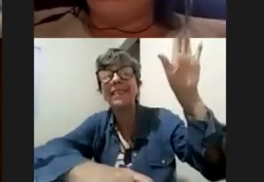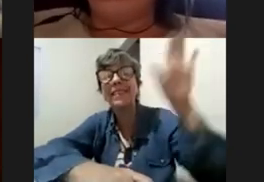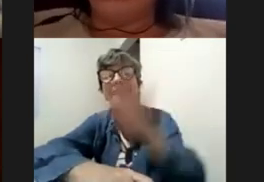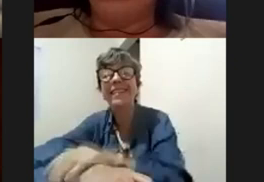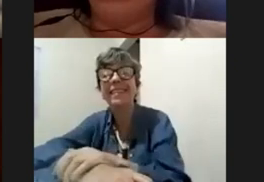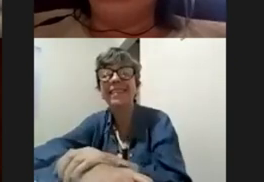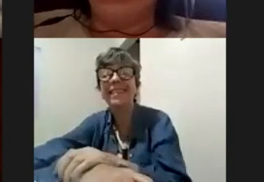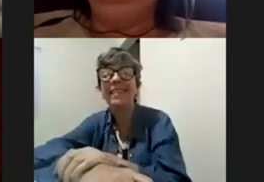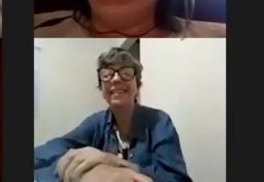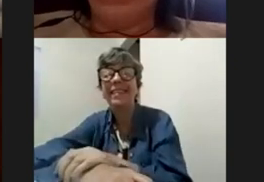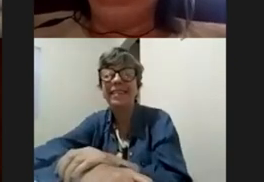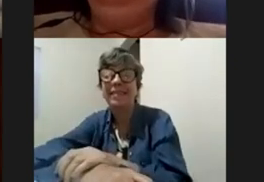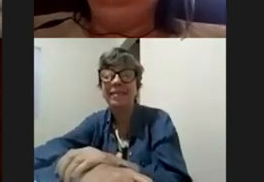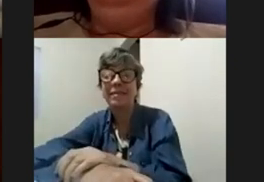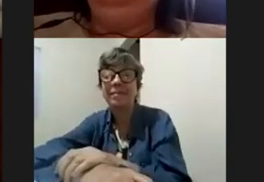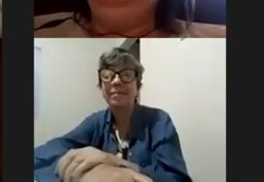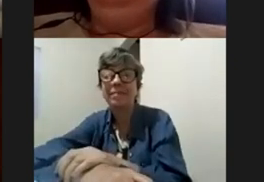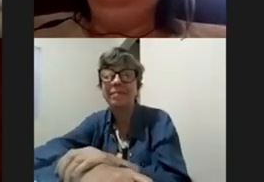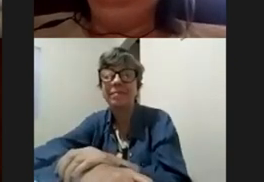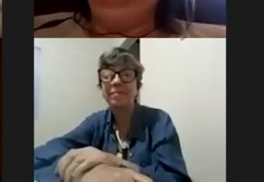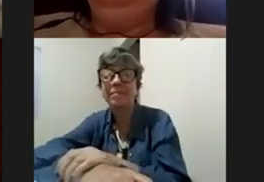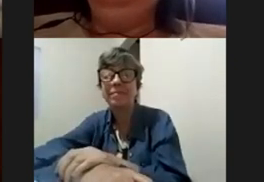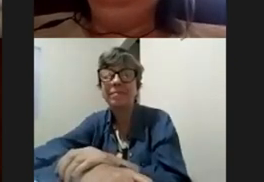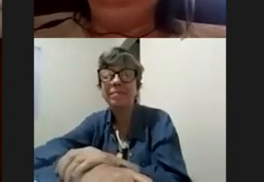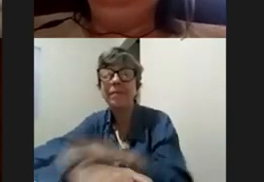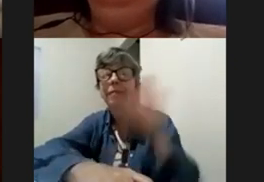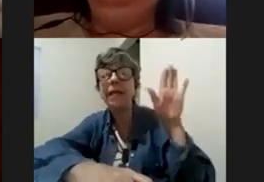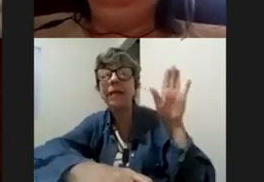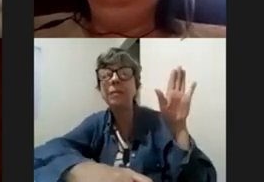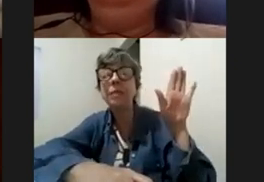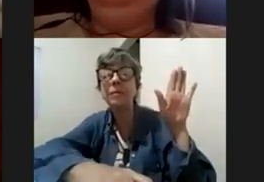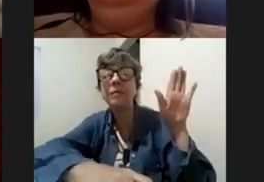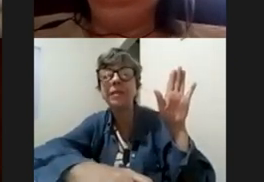Você vai trabalhar muito, você vai atender muitas pessoas. Então, se prepare. Ah,